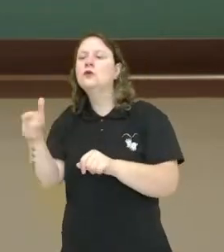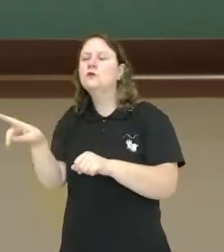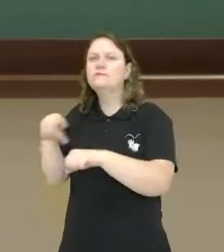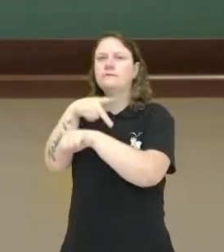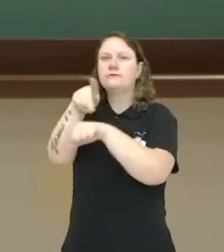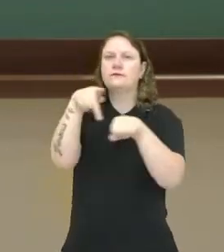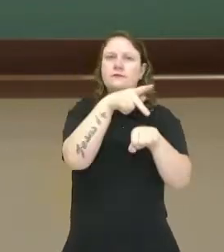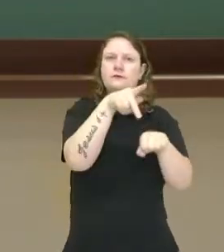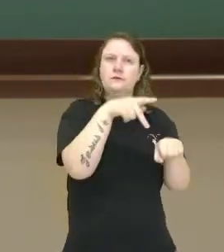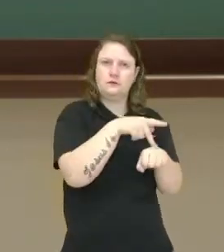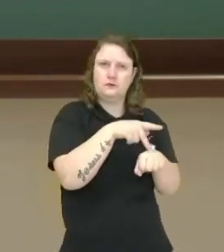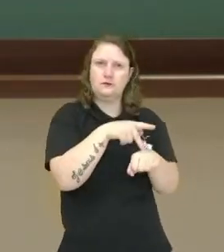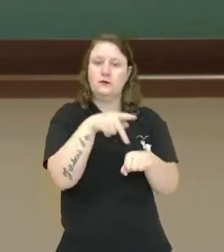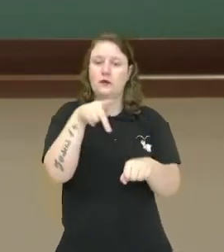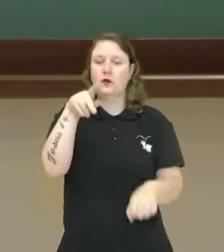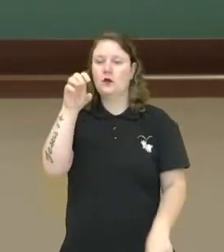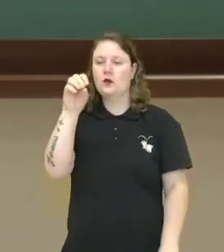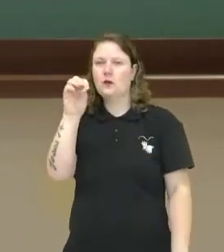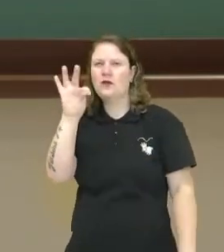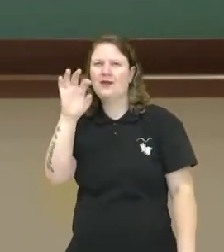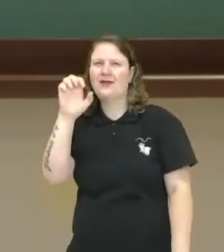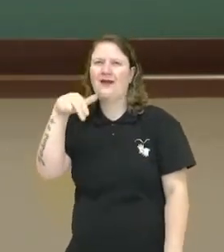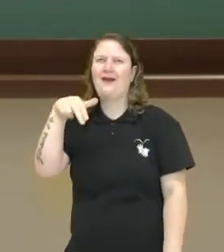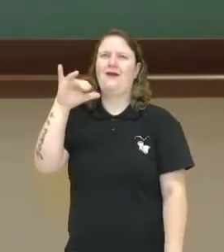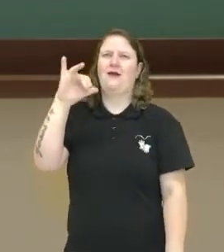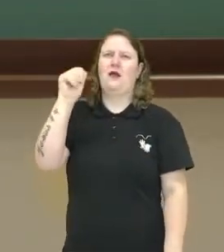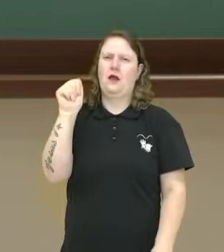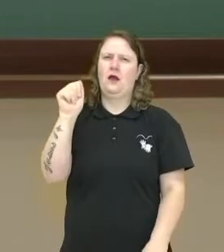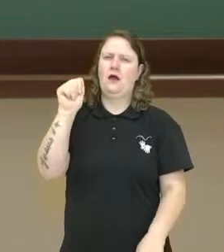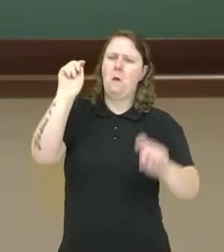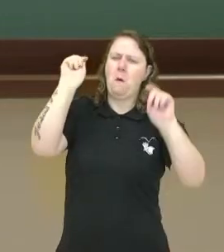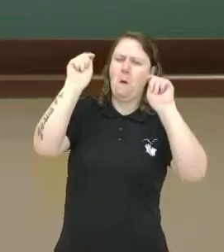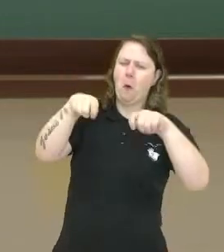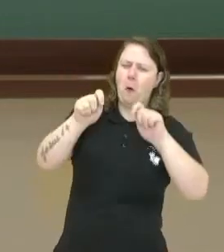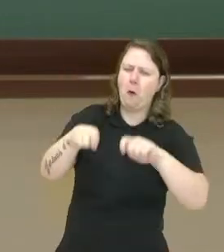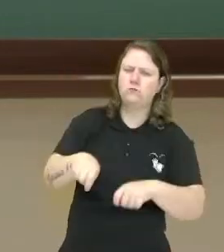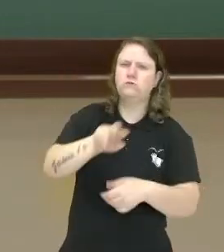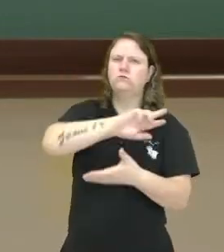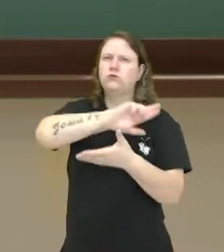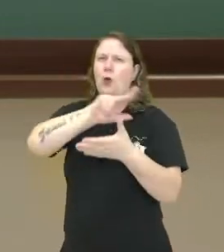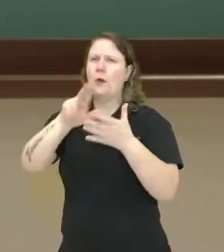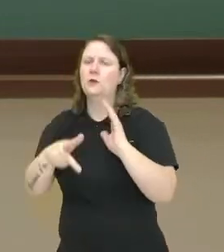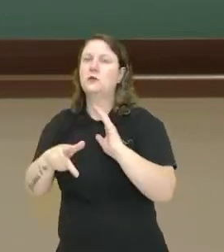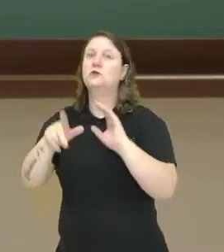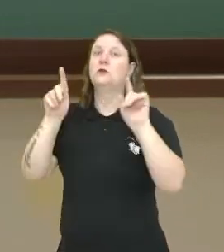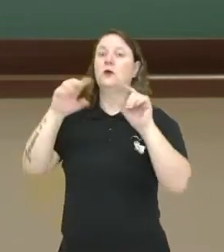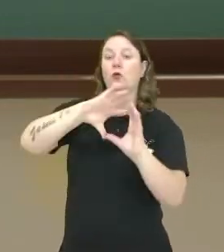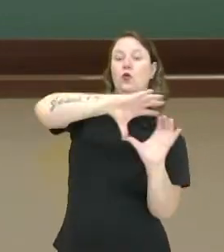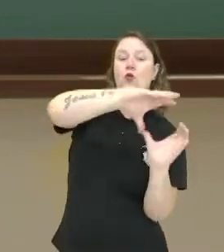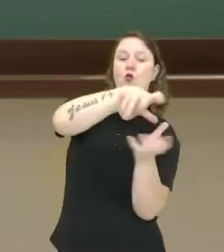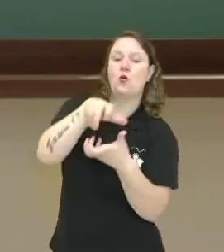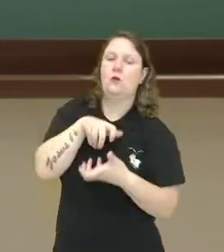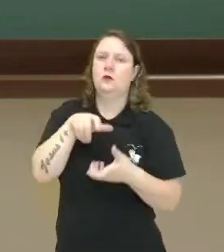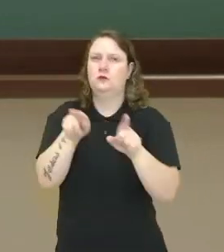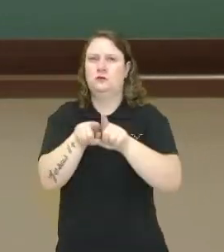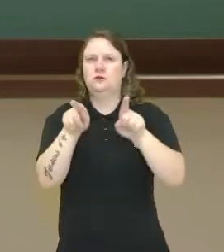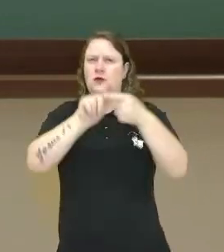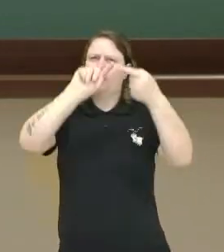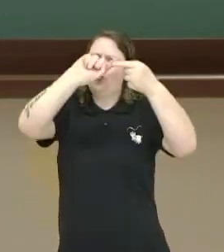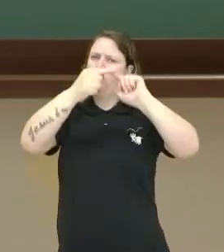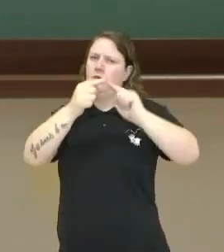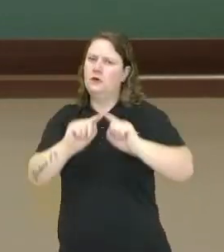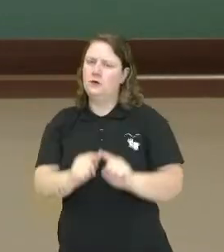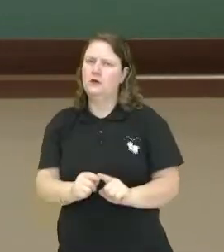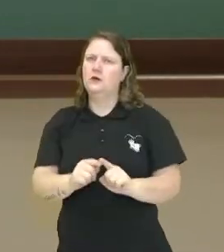uma potência emergente. São fatores bem importantes porque nos levam a entender questões ali de relações